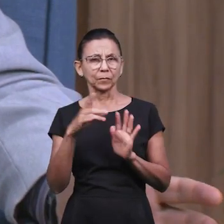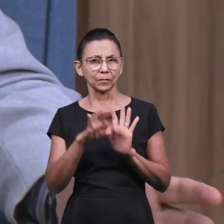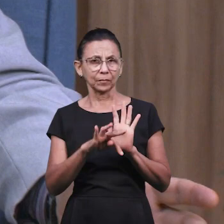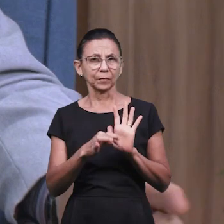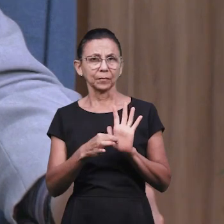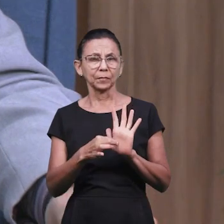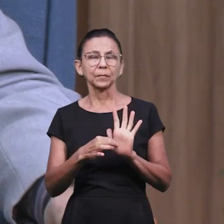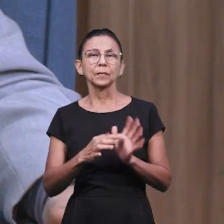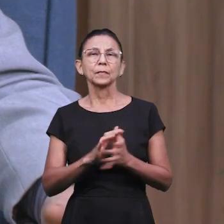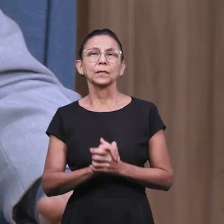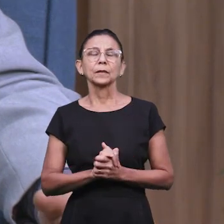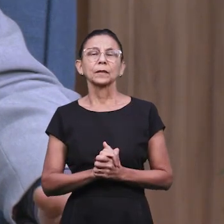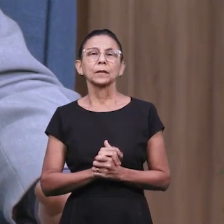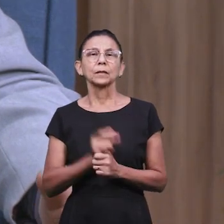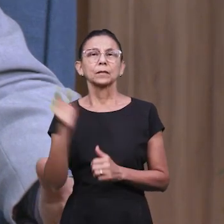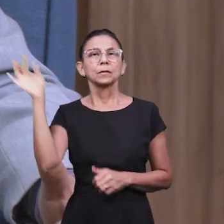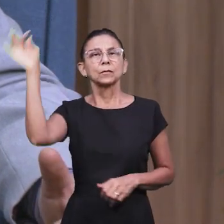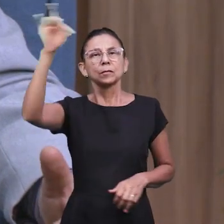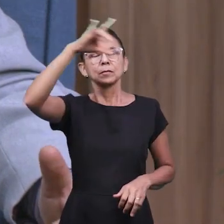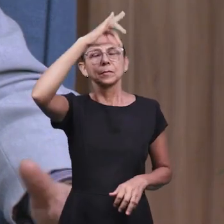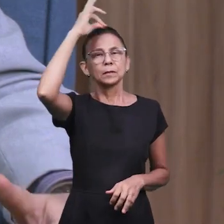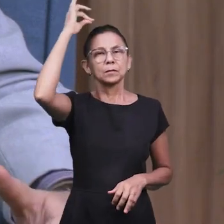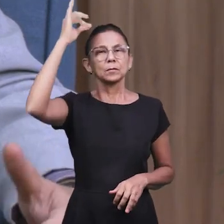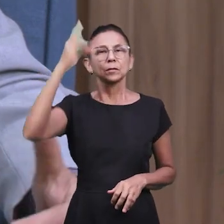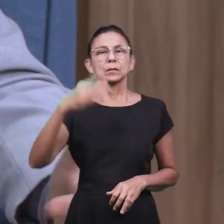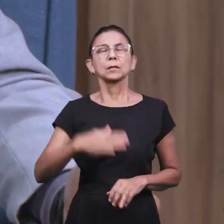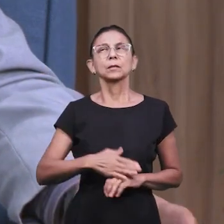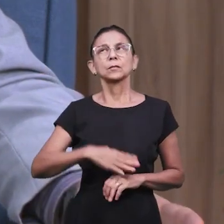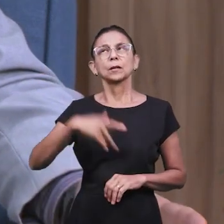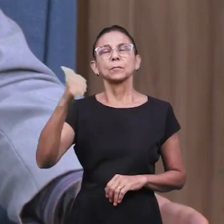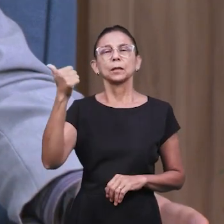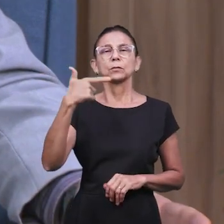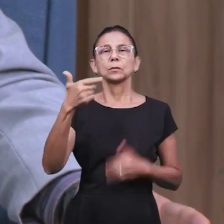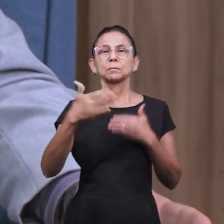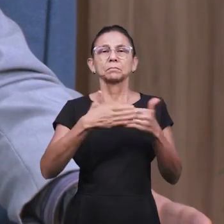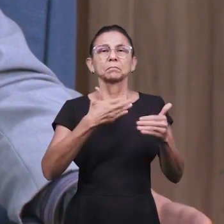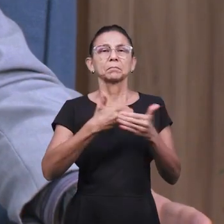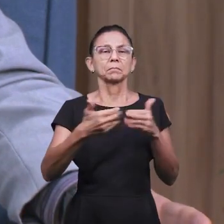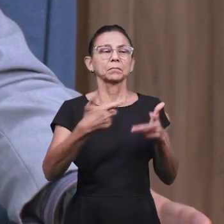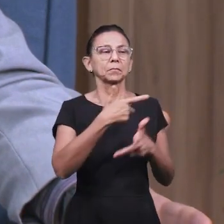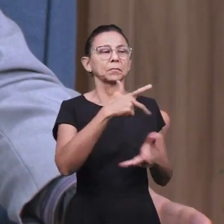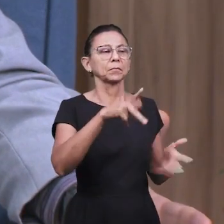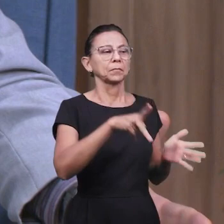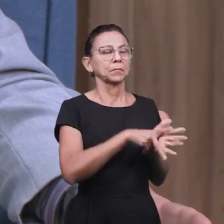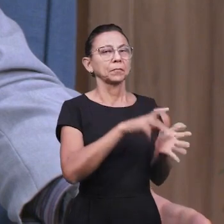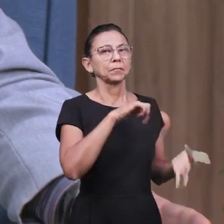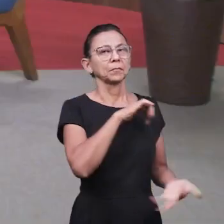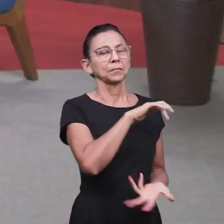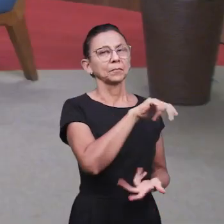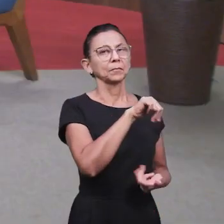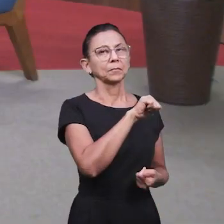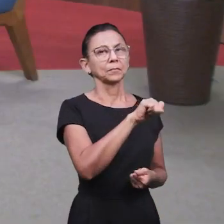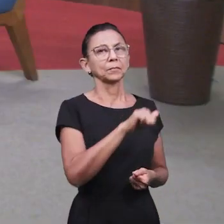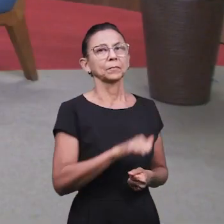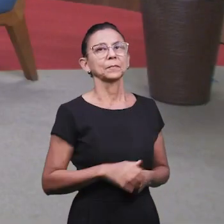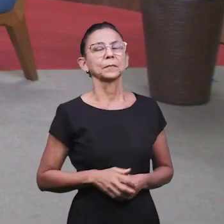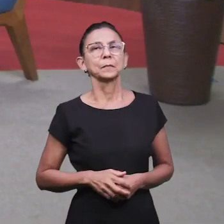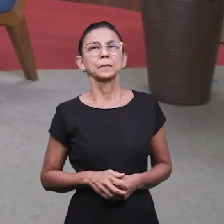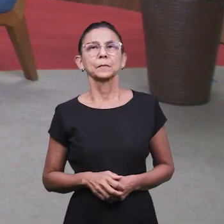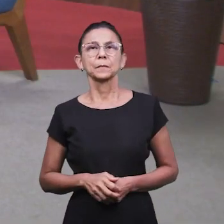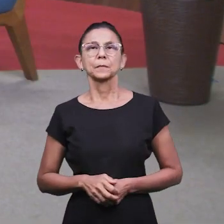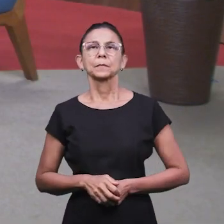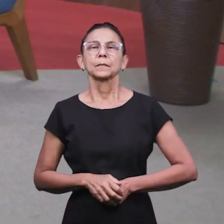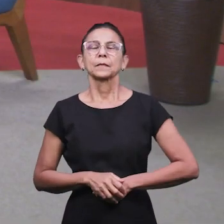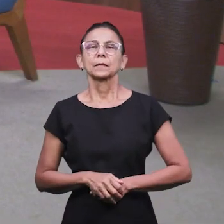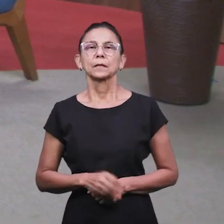né? E o Espírito Santo é melhor do que qualquer coisa que exista nesse mundo. Eu vou